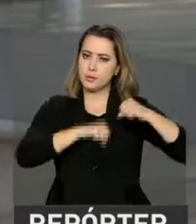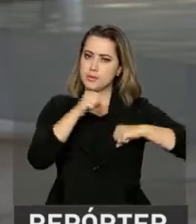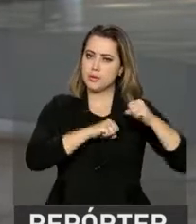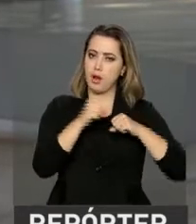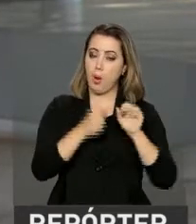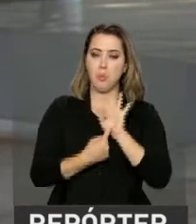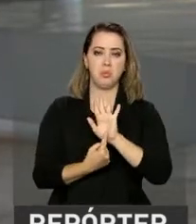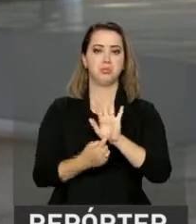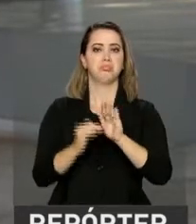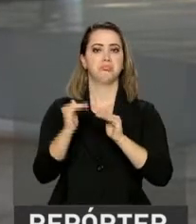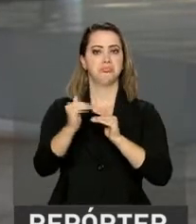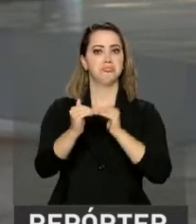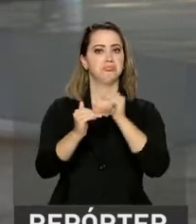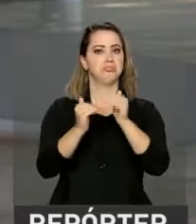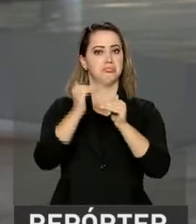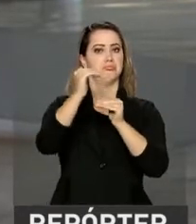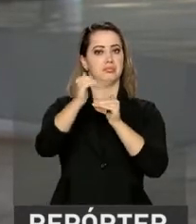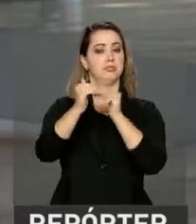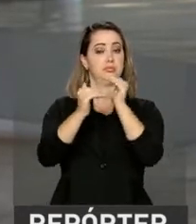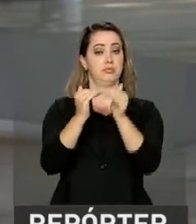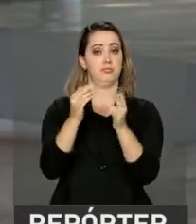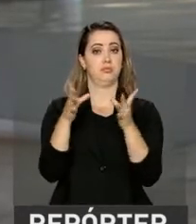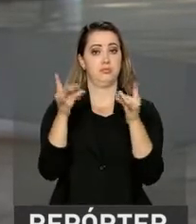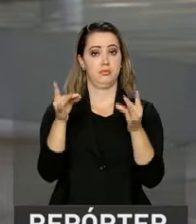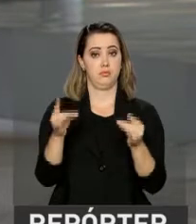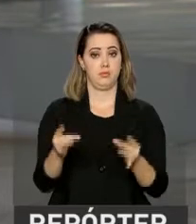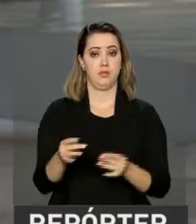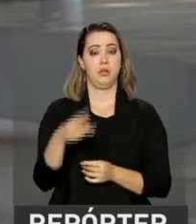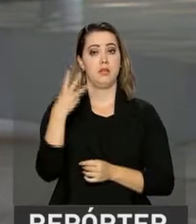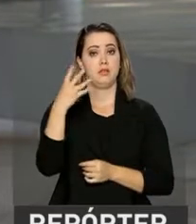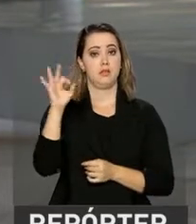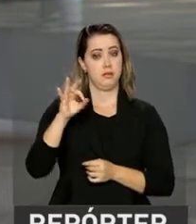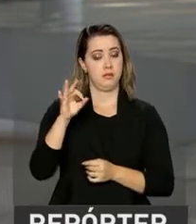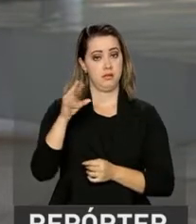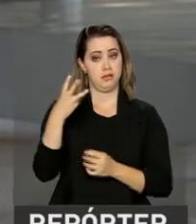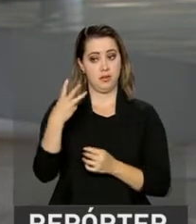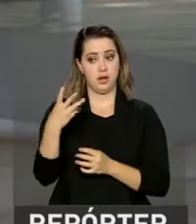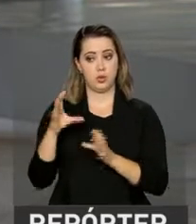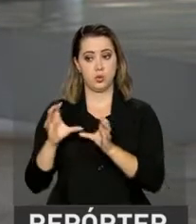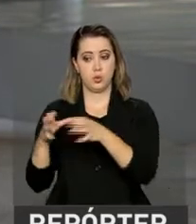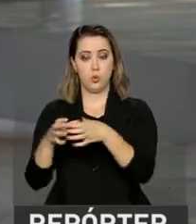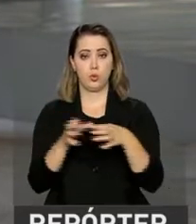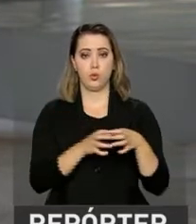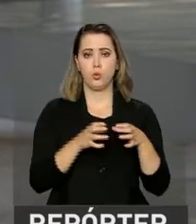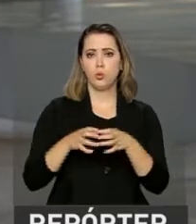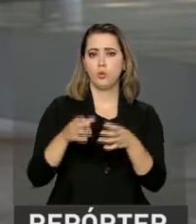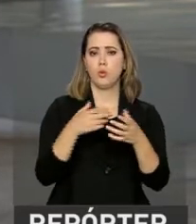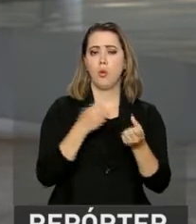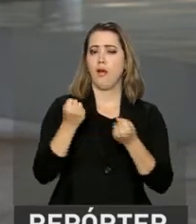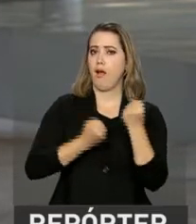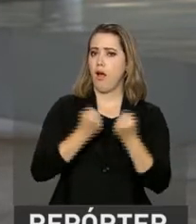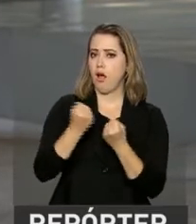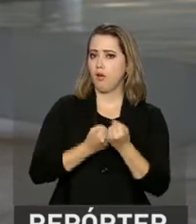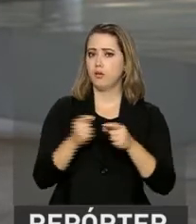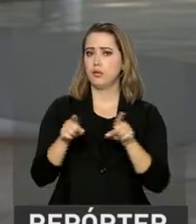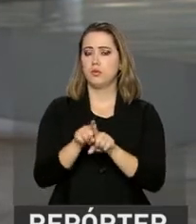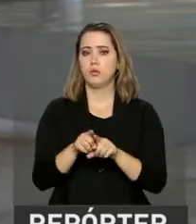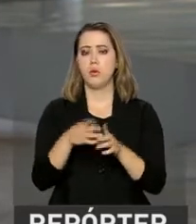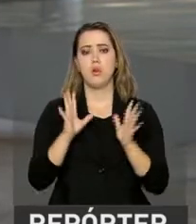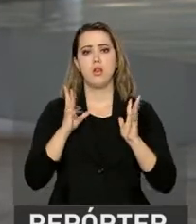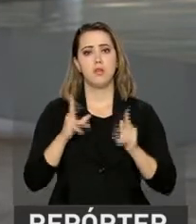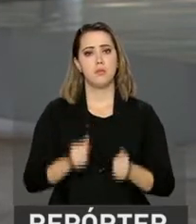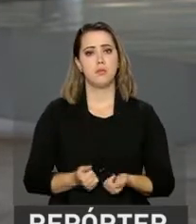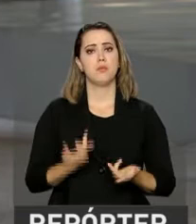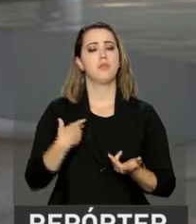industrial em maio com destaque para três setores veículos automotores produtos de higiene pessoal